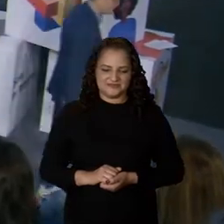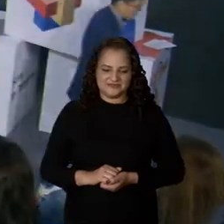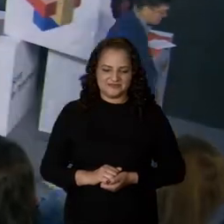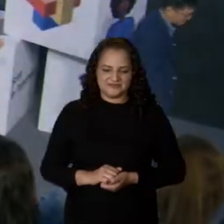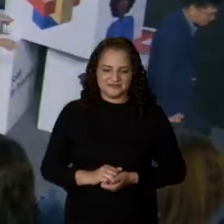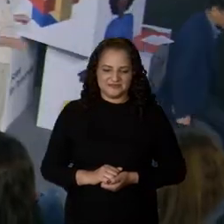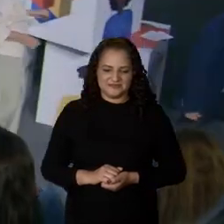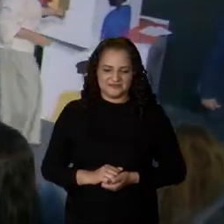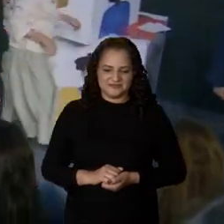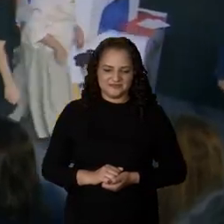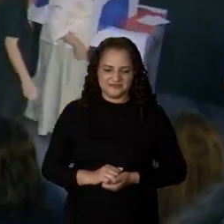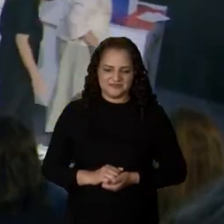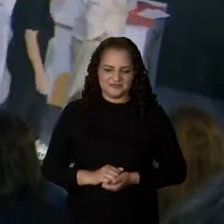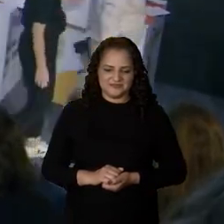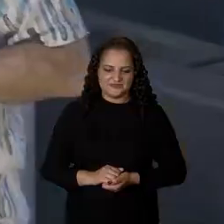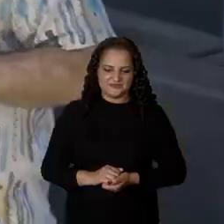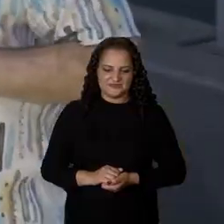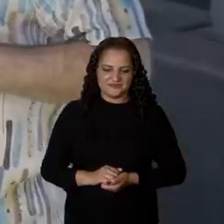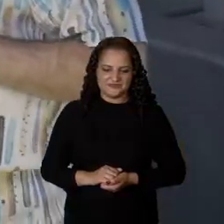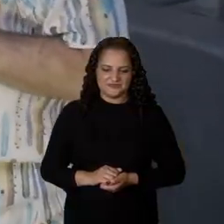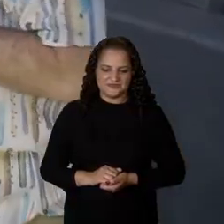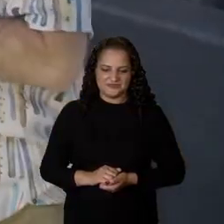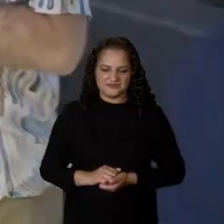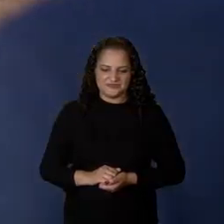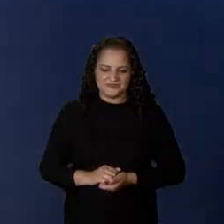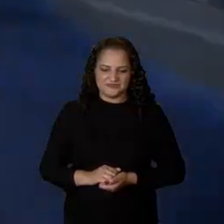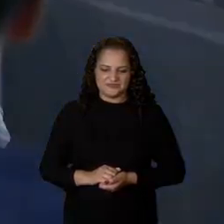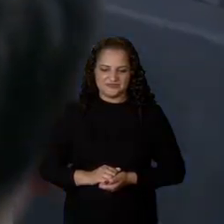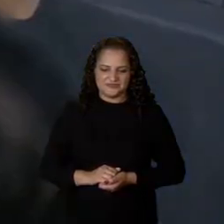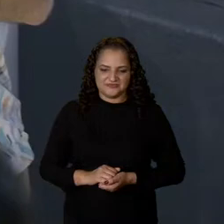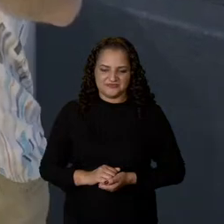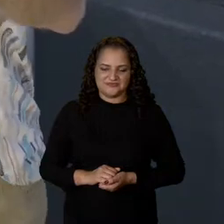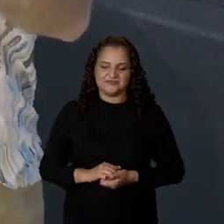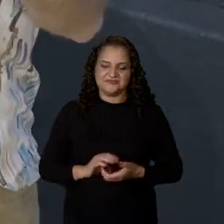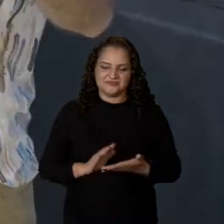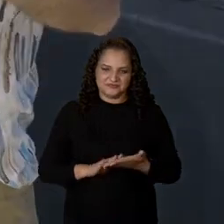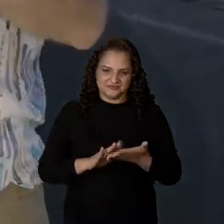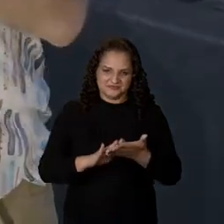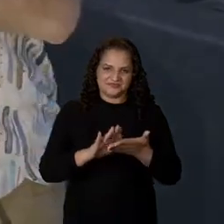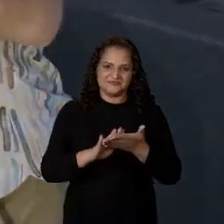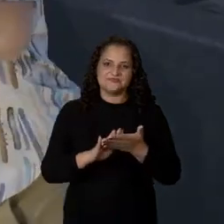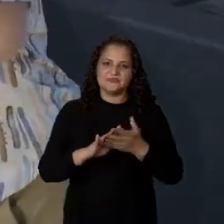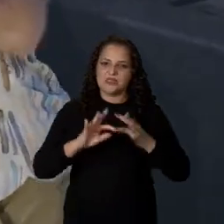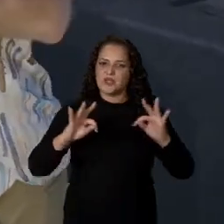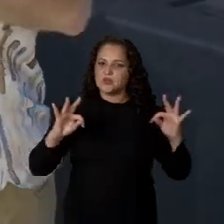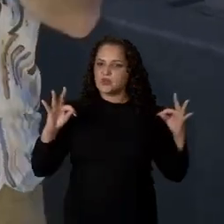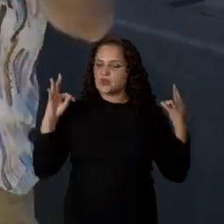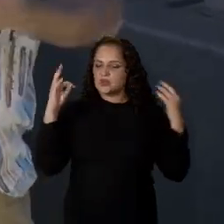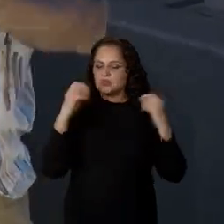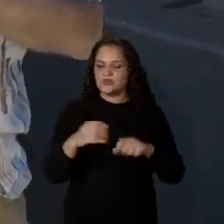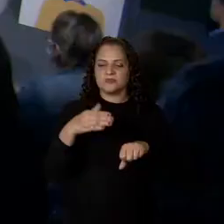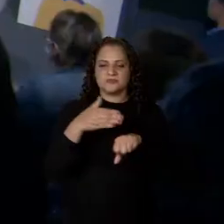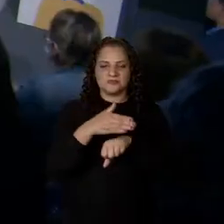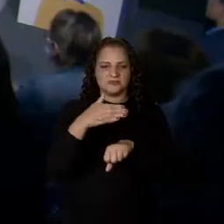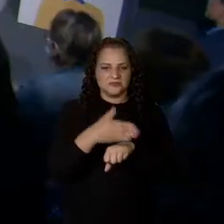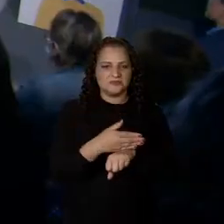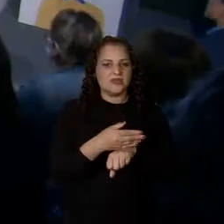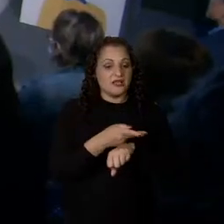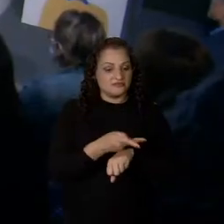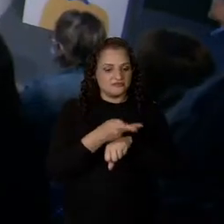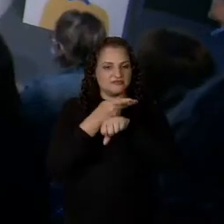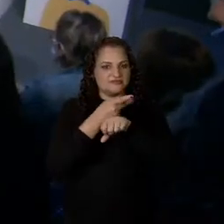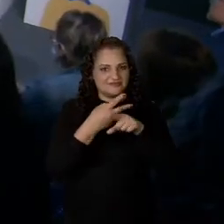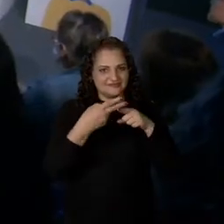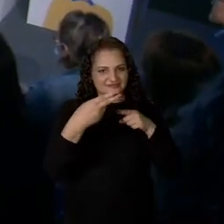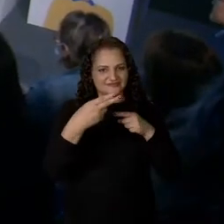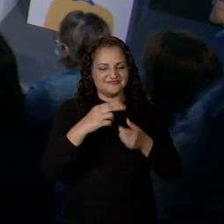Meus parabéns a todos os participantes, aos premiados.